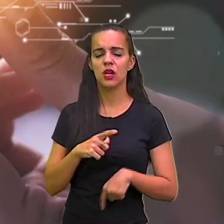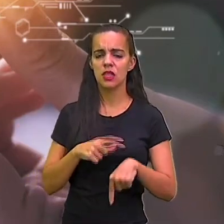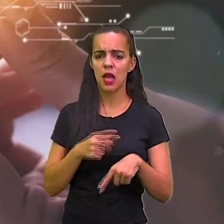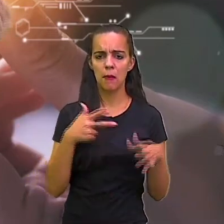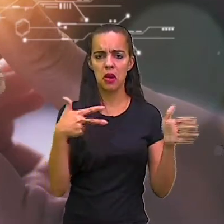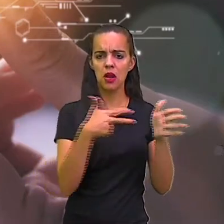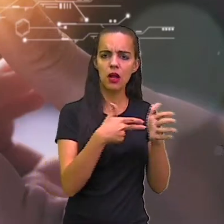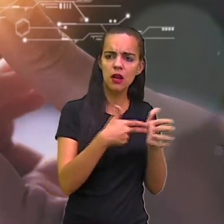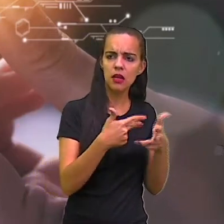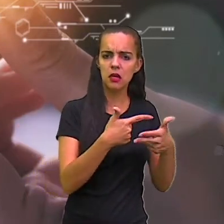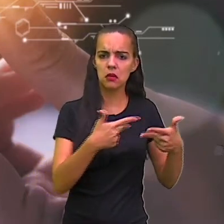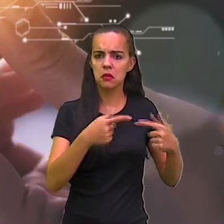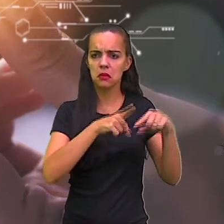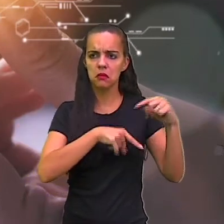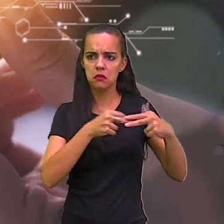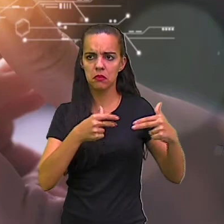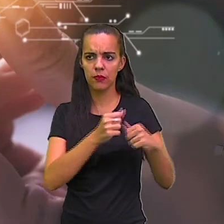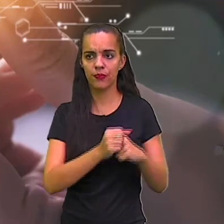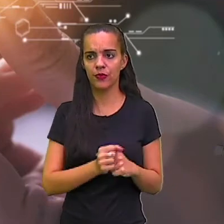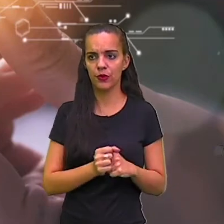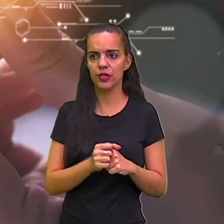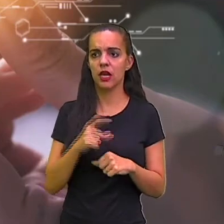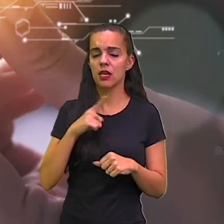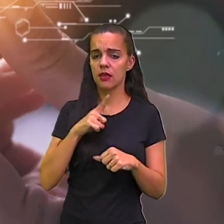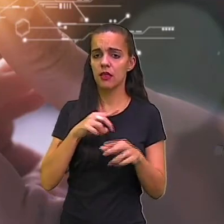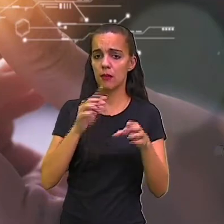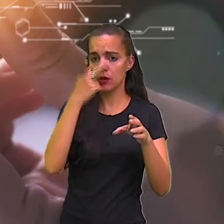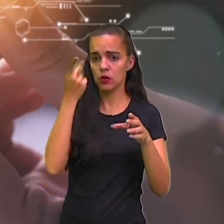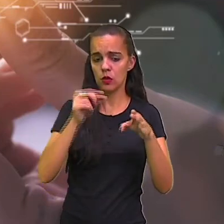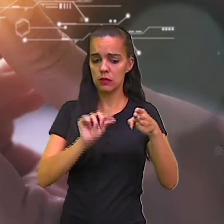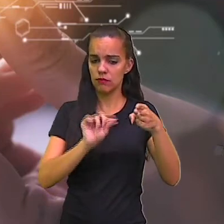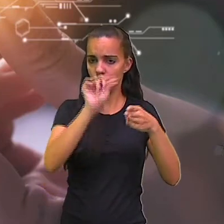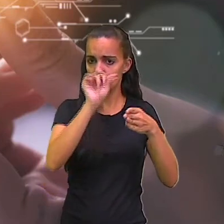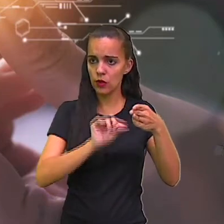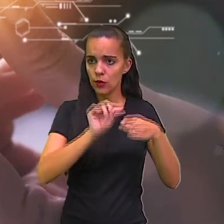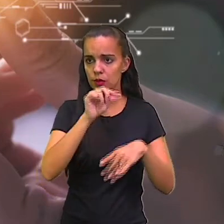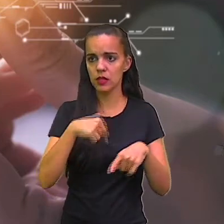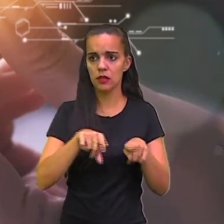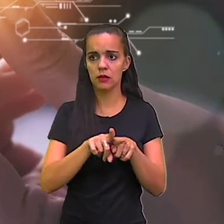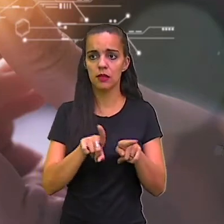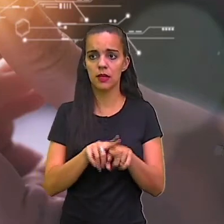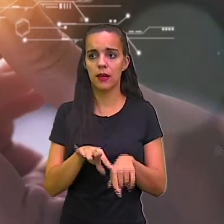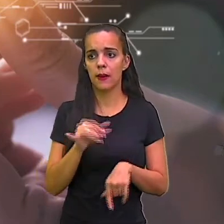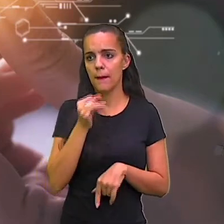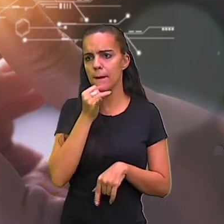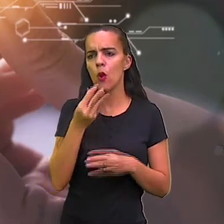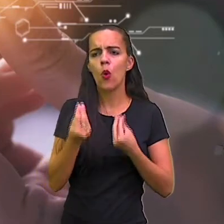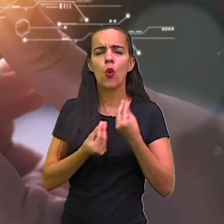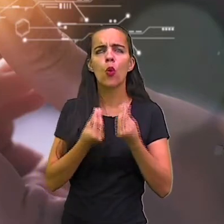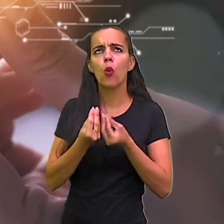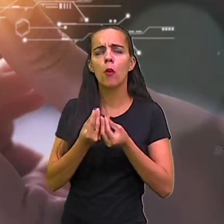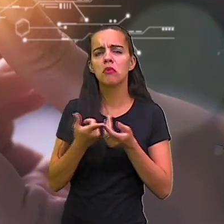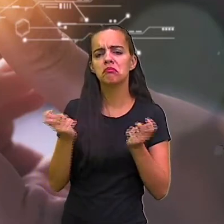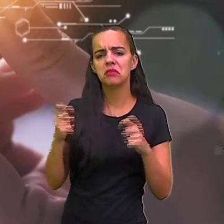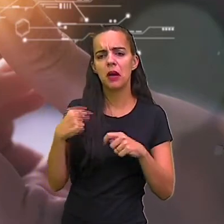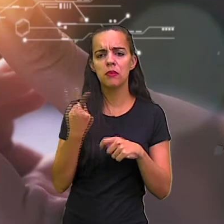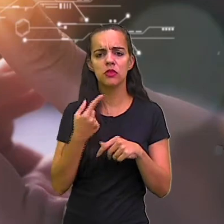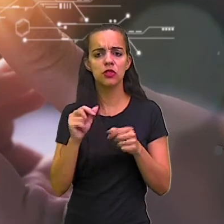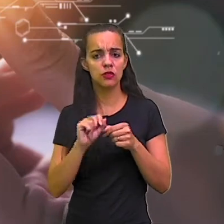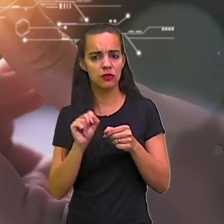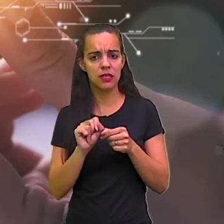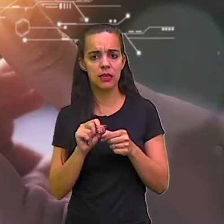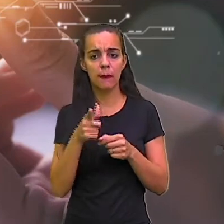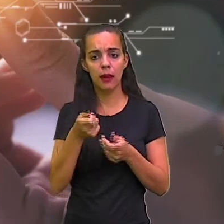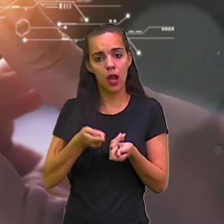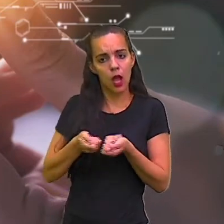equipamentos eletrônicos interruptores O que podemos fazer para economizar